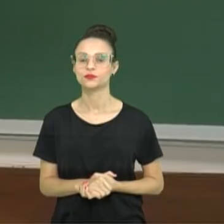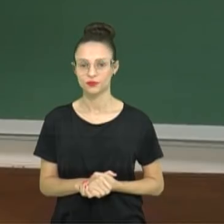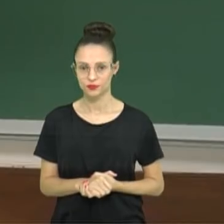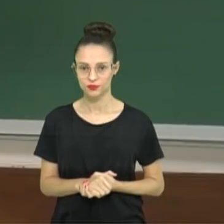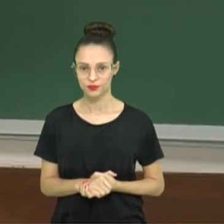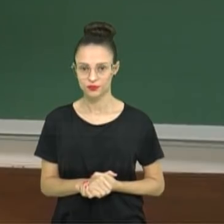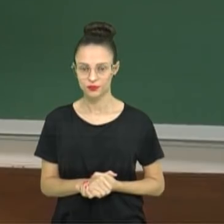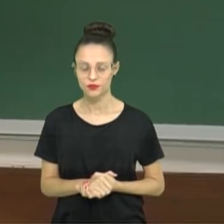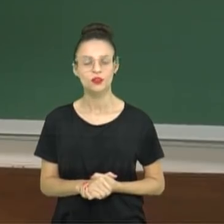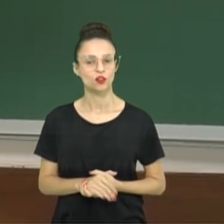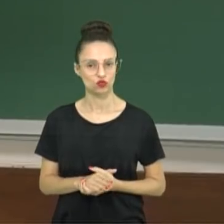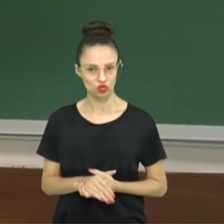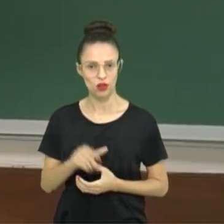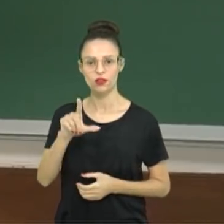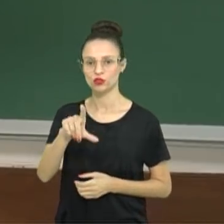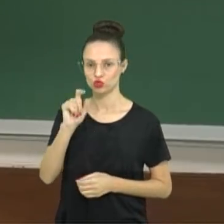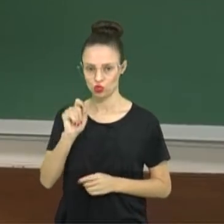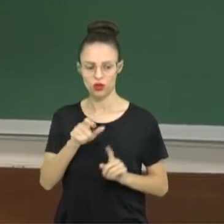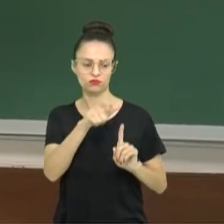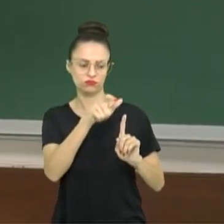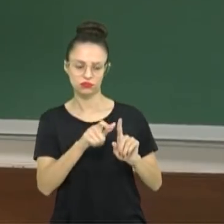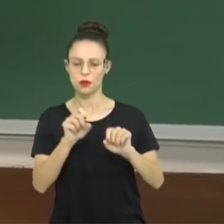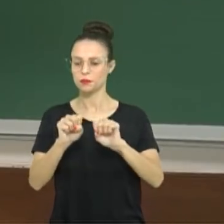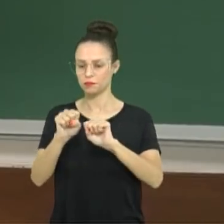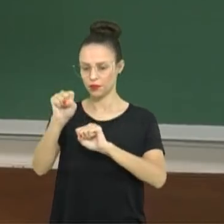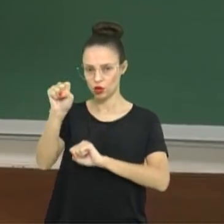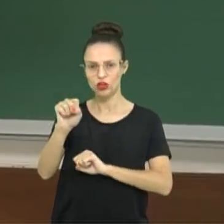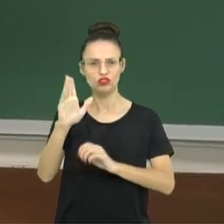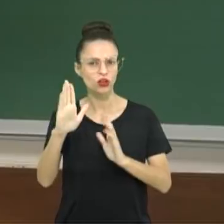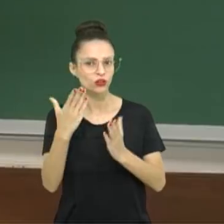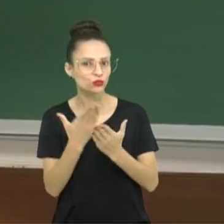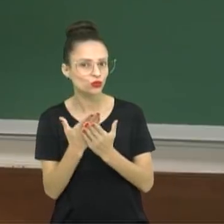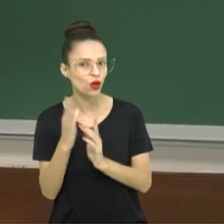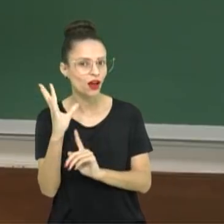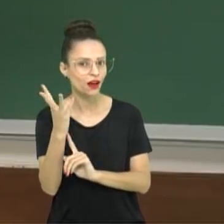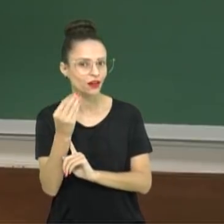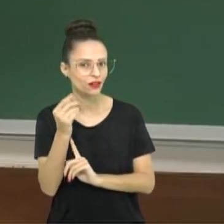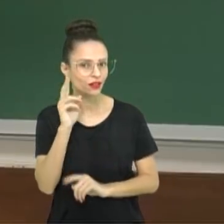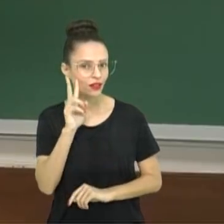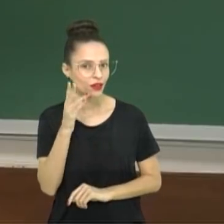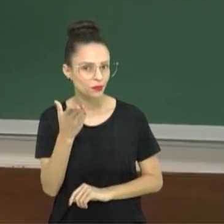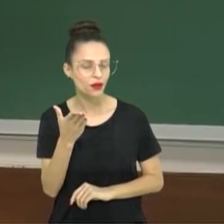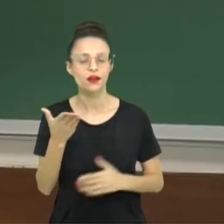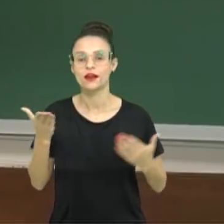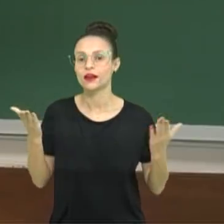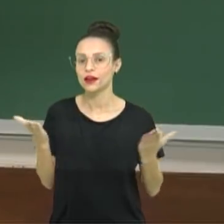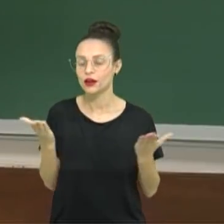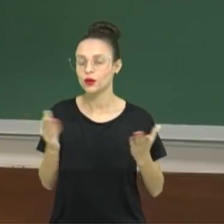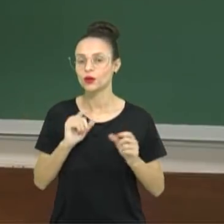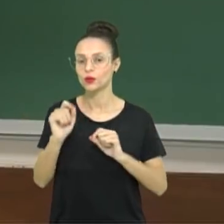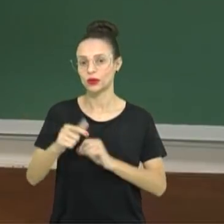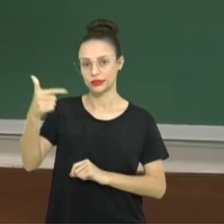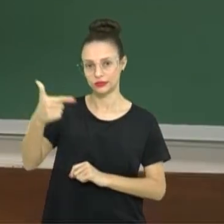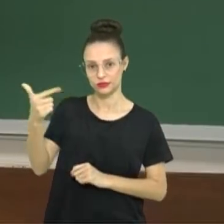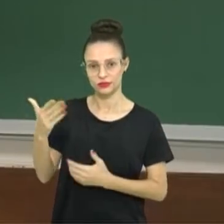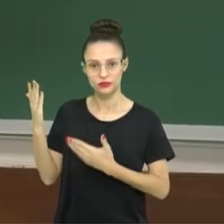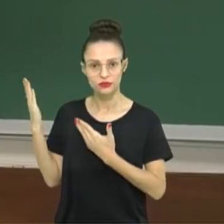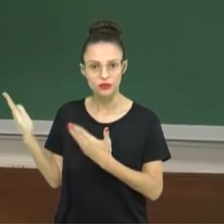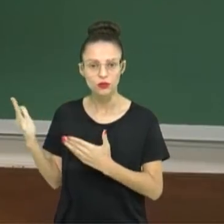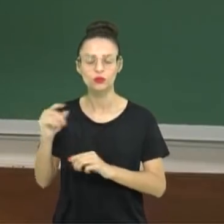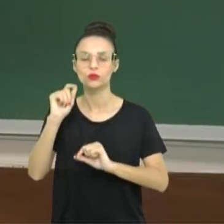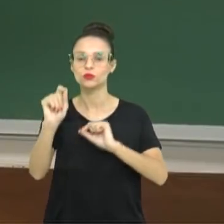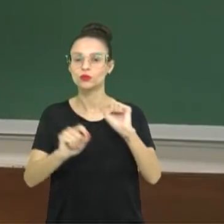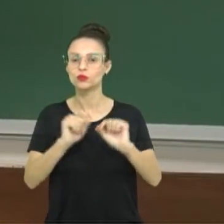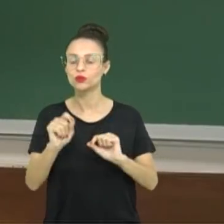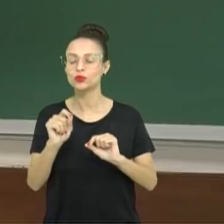Você fez a definição do seu super-herói, que você estudou isso lá em arte, você lembra? Agora, nesse segundo passo,